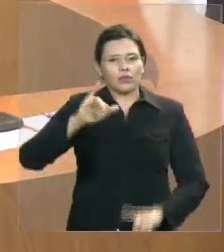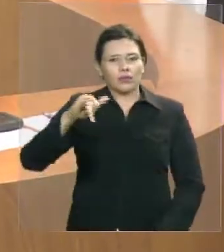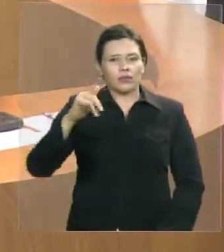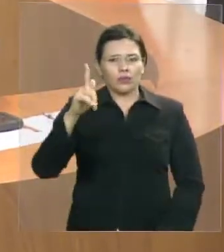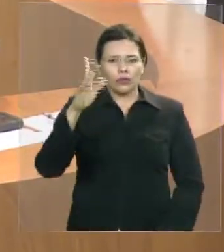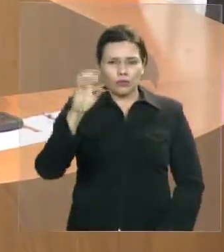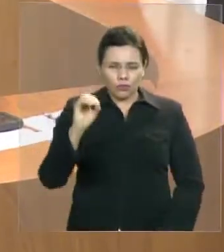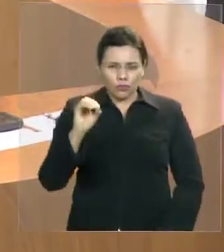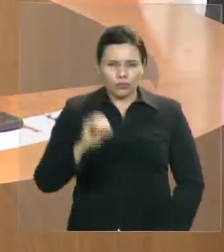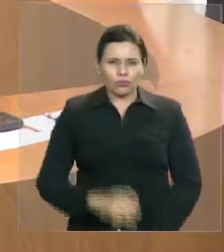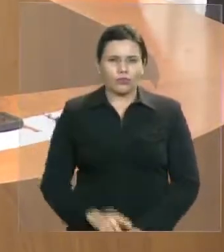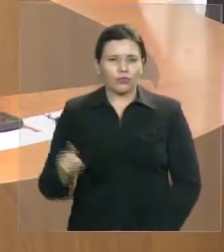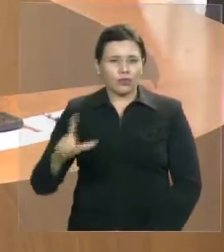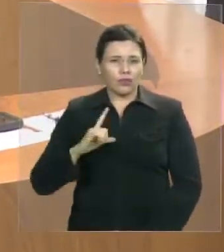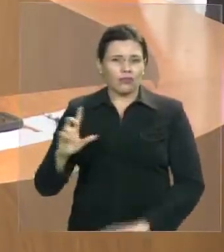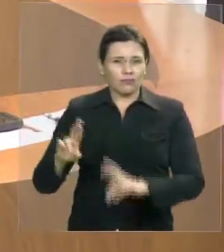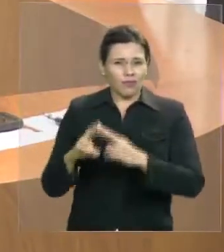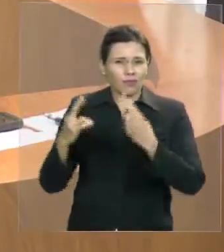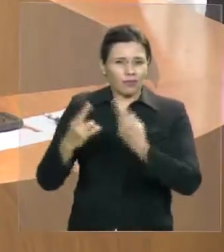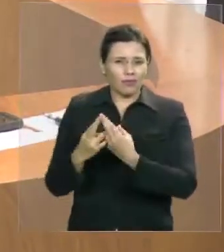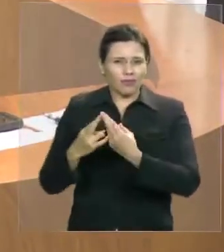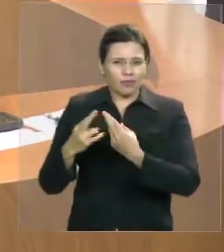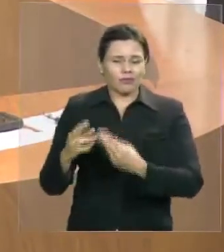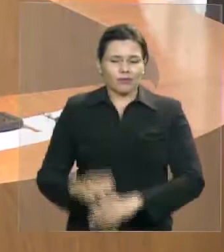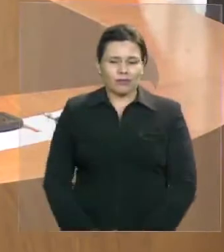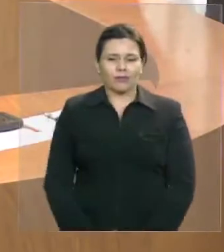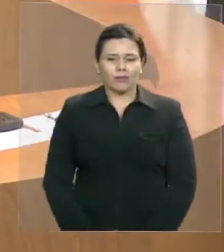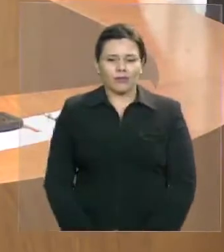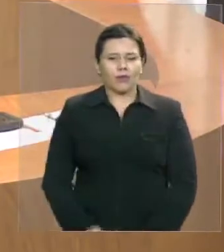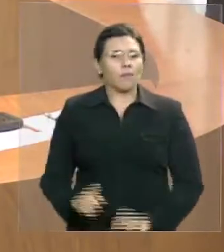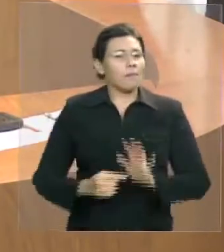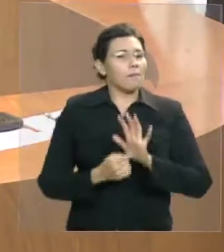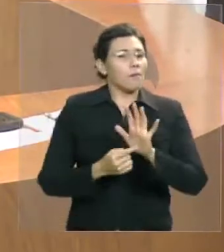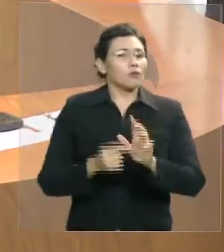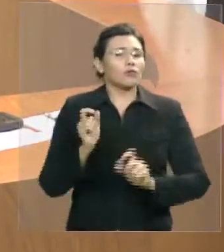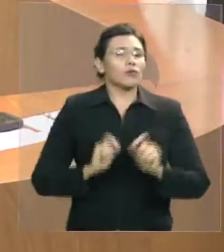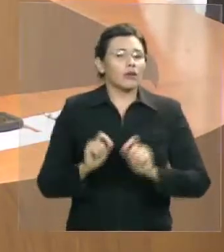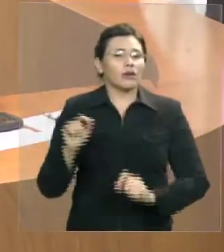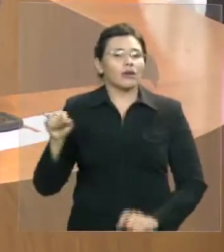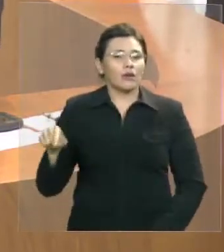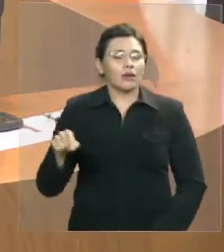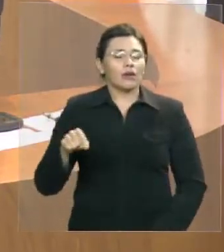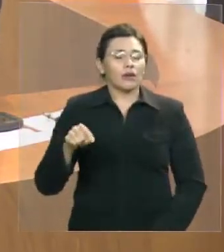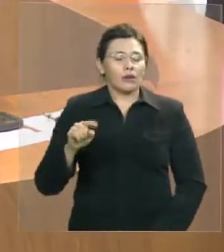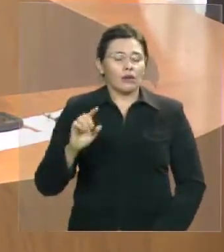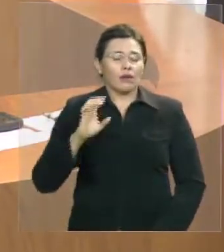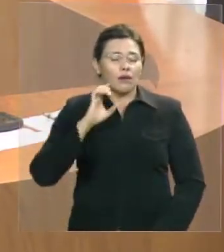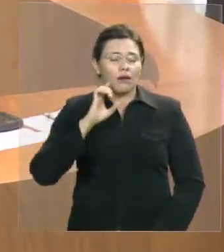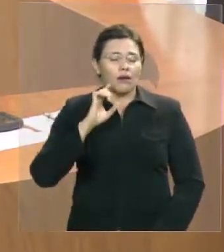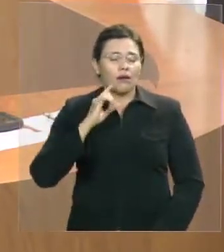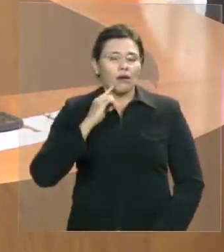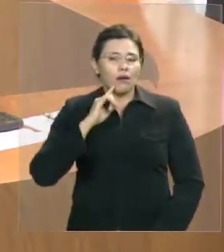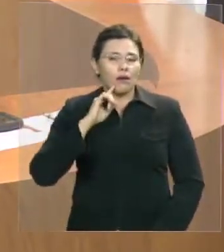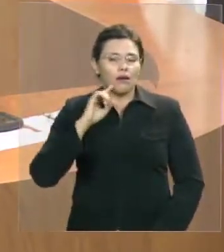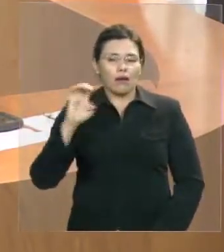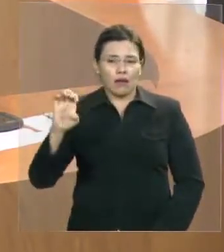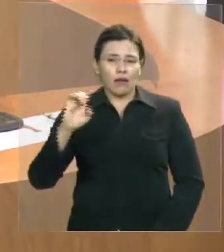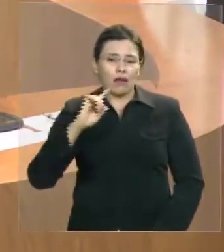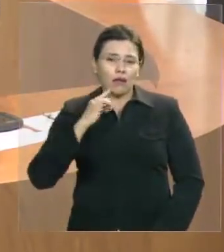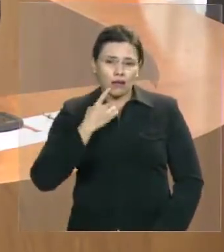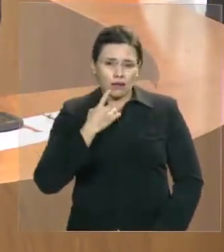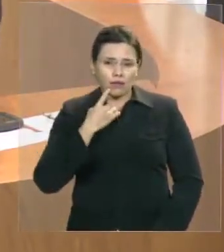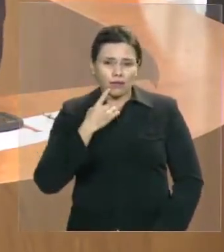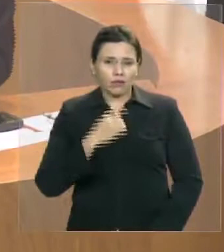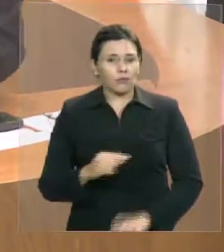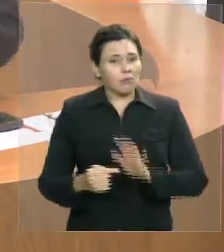realmente quer ganhar as eleições, presidente Humberto Coutinho. Quando o prefeito Edvaldo Holanda